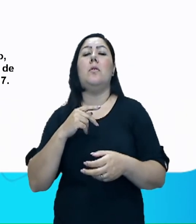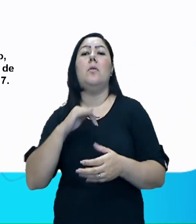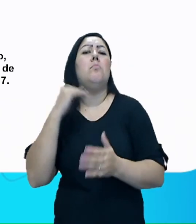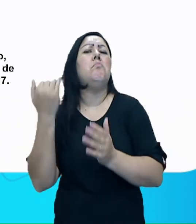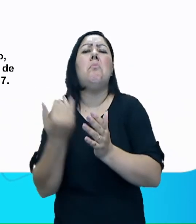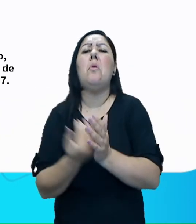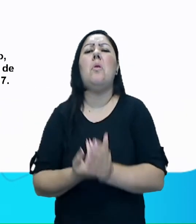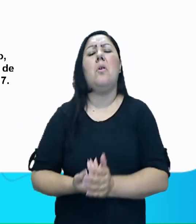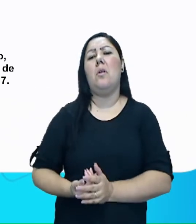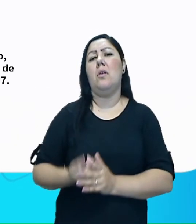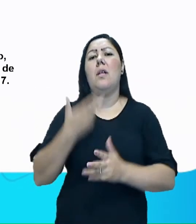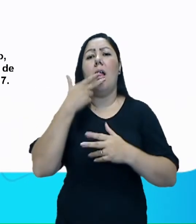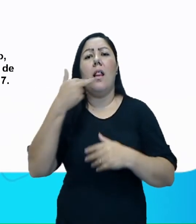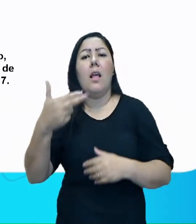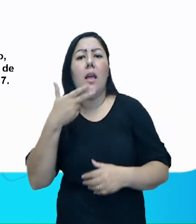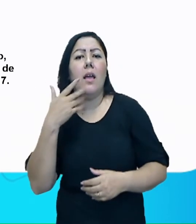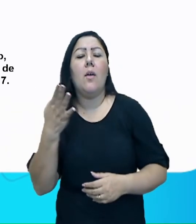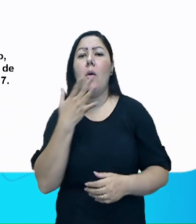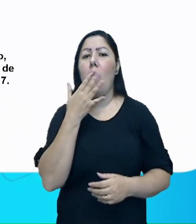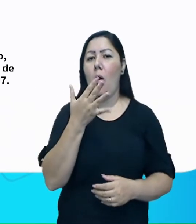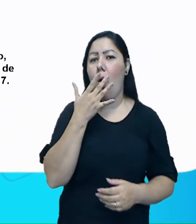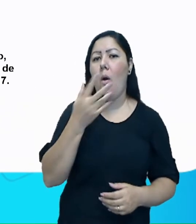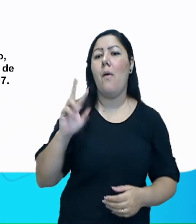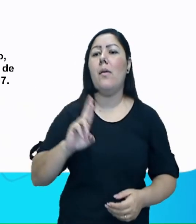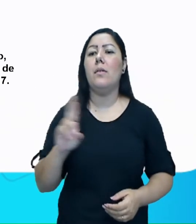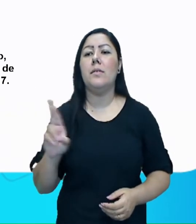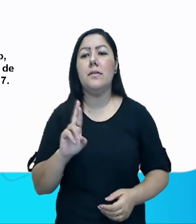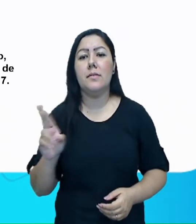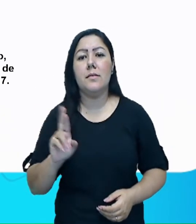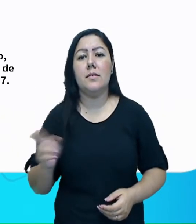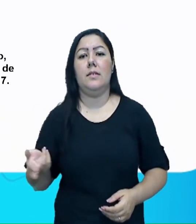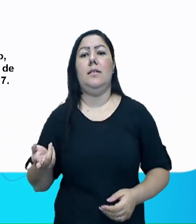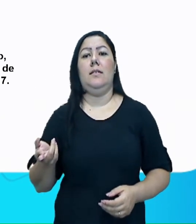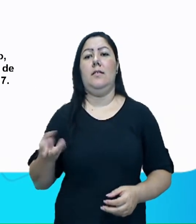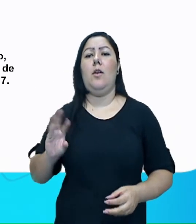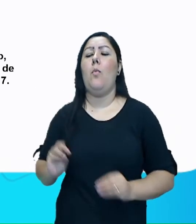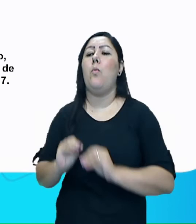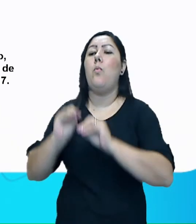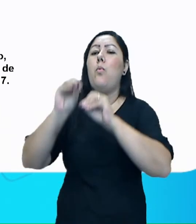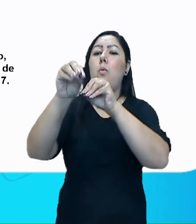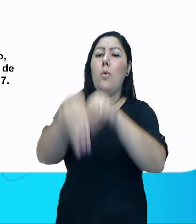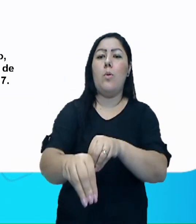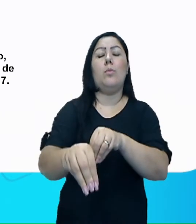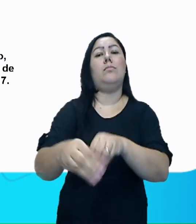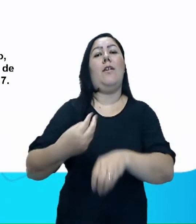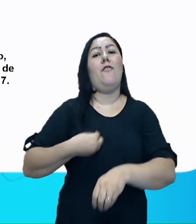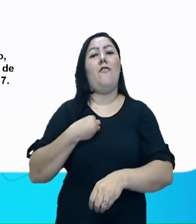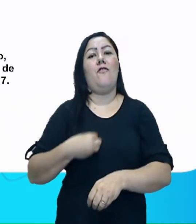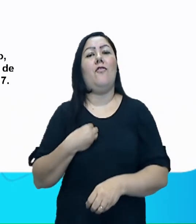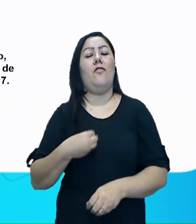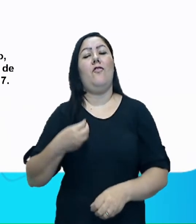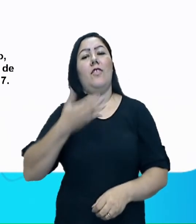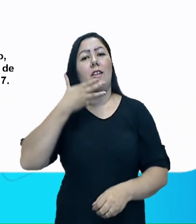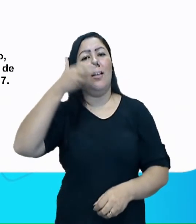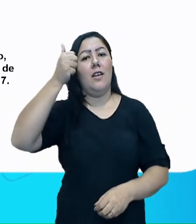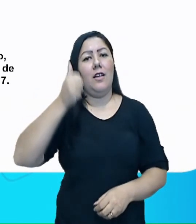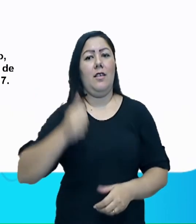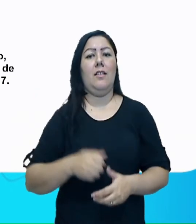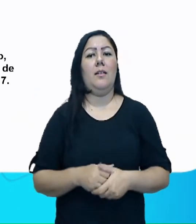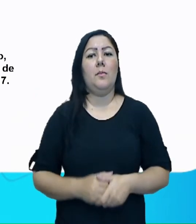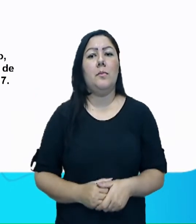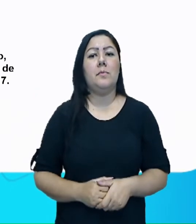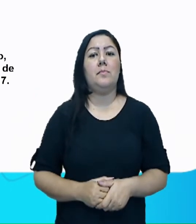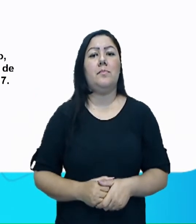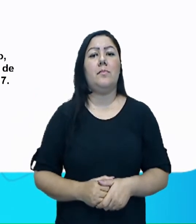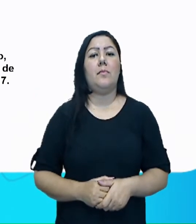nelas pessoas de todas as línguas, cores e religiões para lá se deslocam em busca de um futuro melhor.